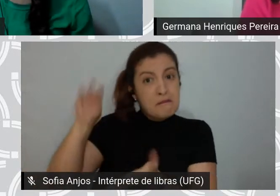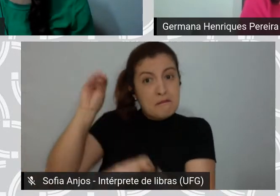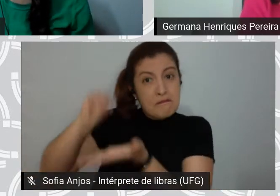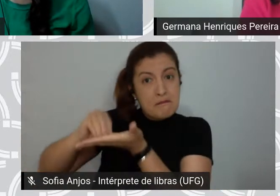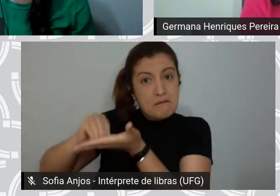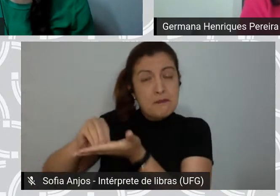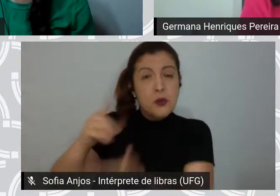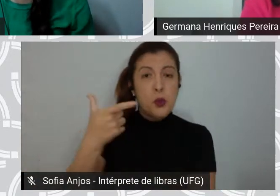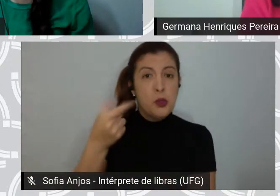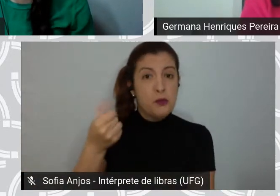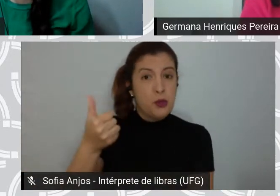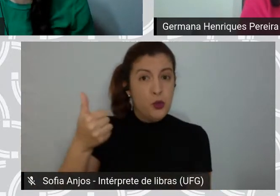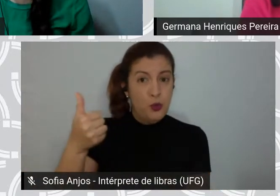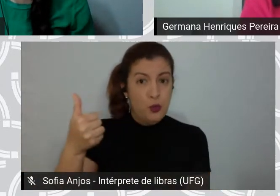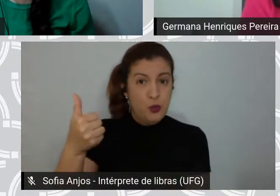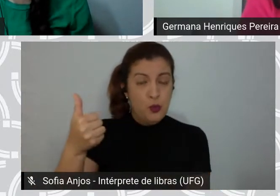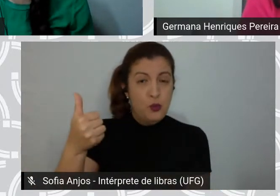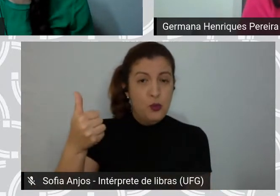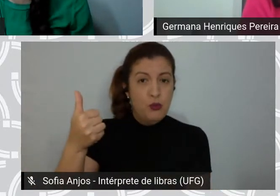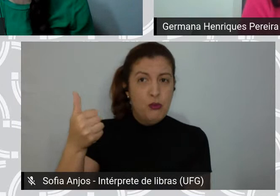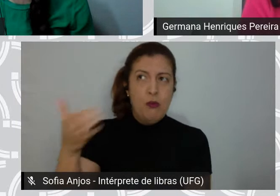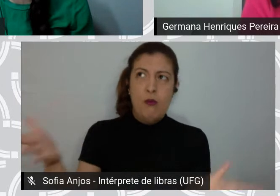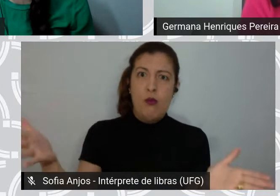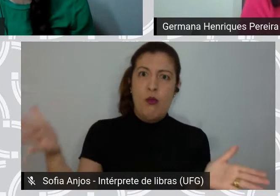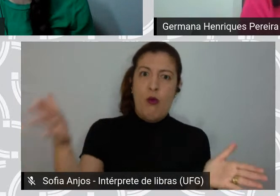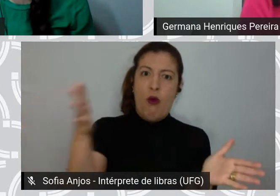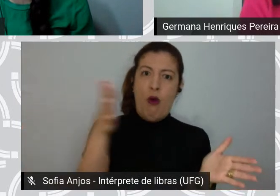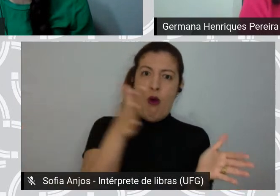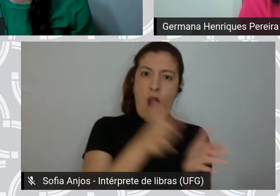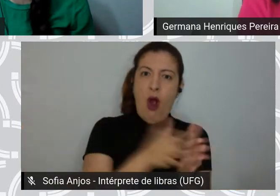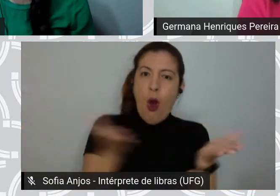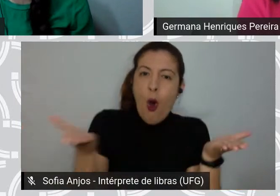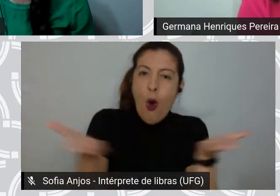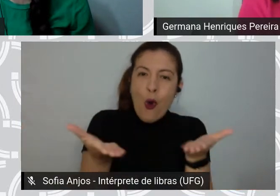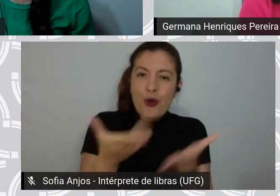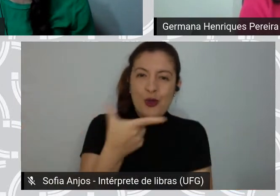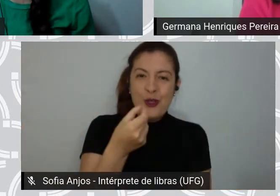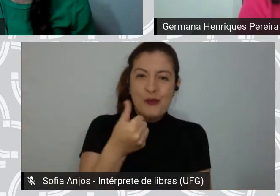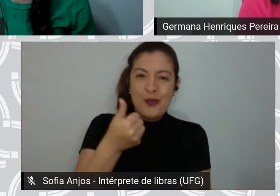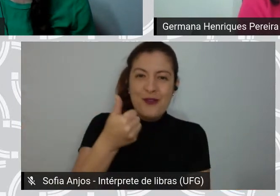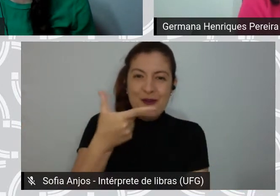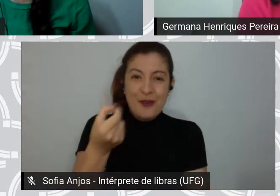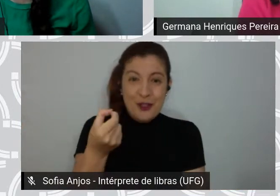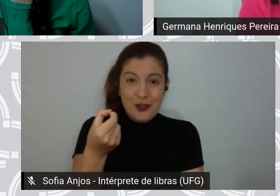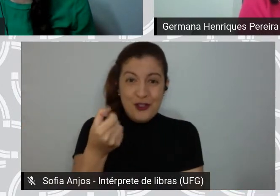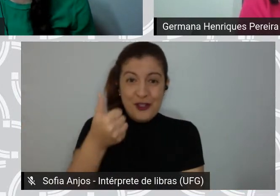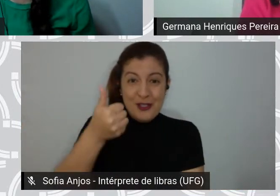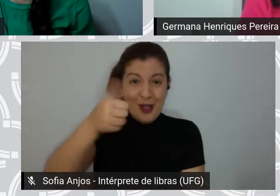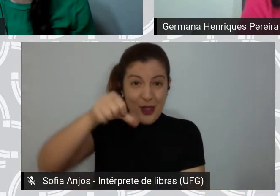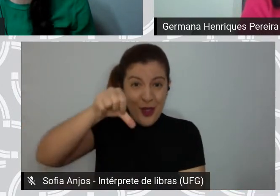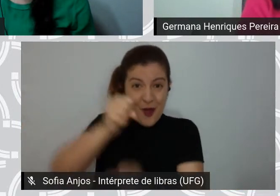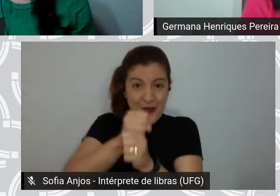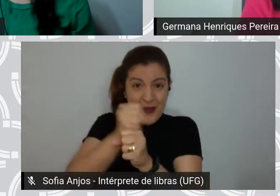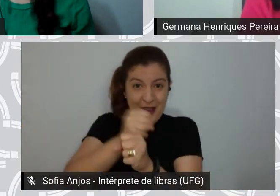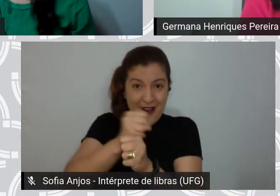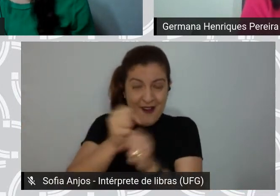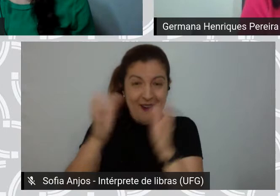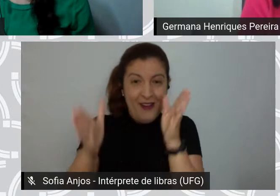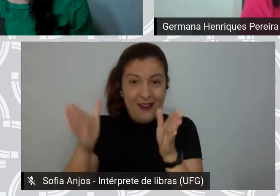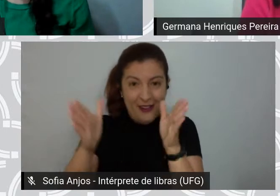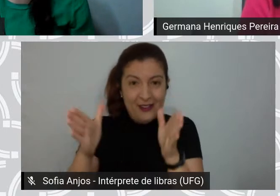19 anos depois nós podemos dizer que essa incipiência tem diminuído, mas não está ainda